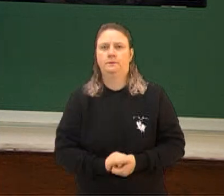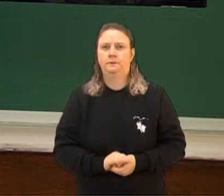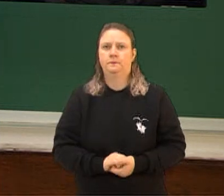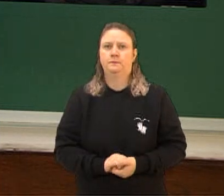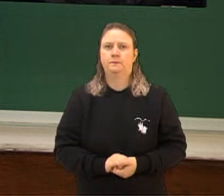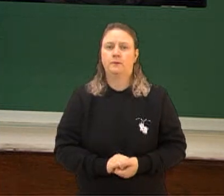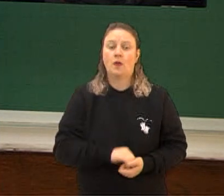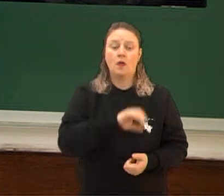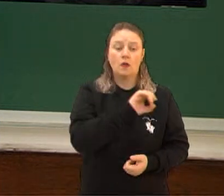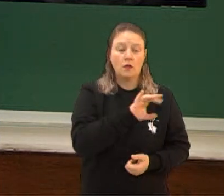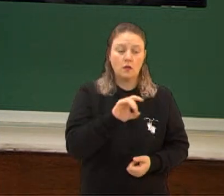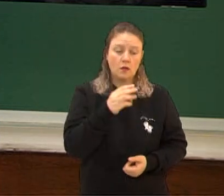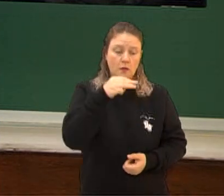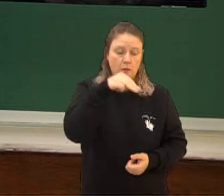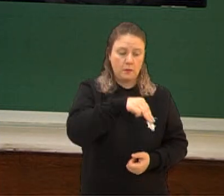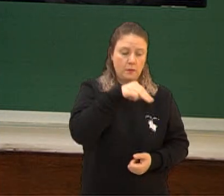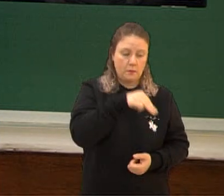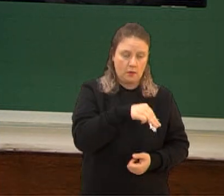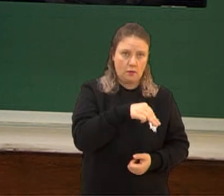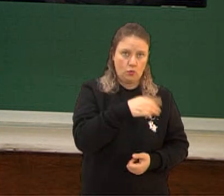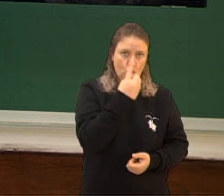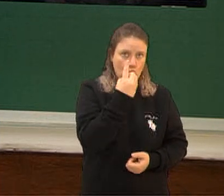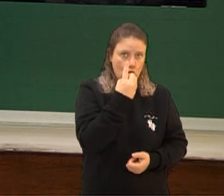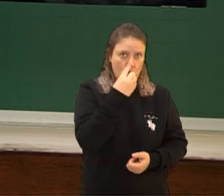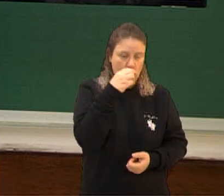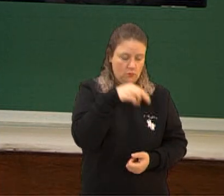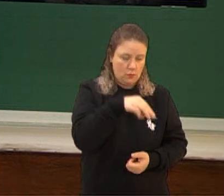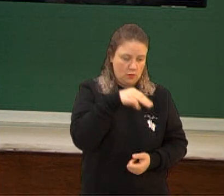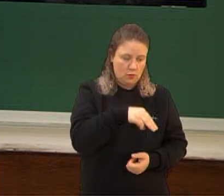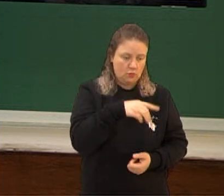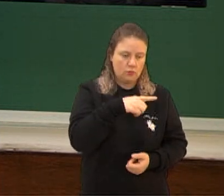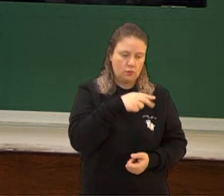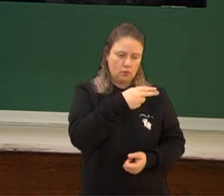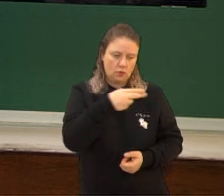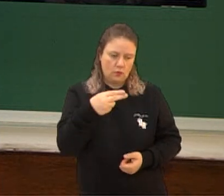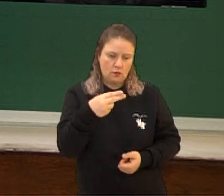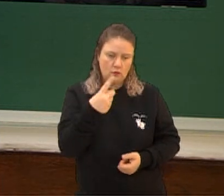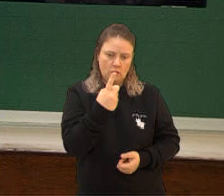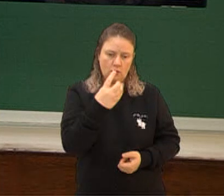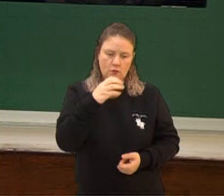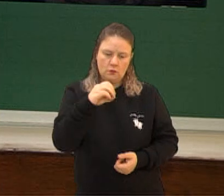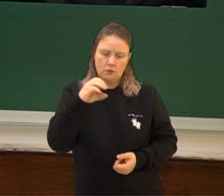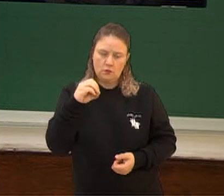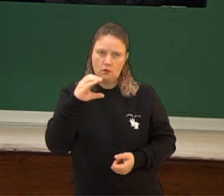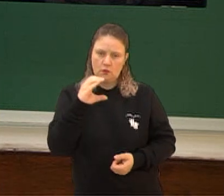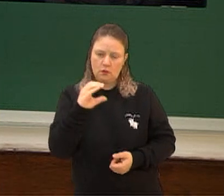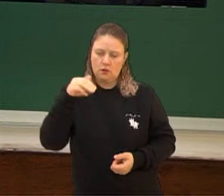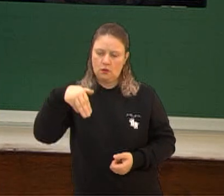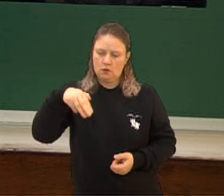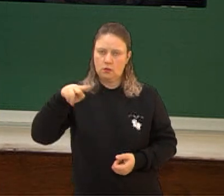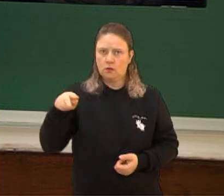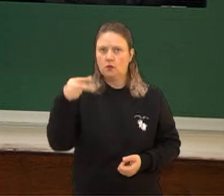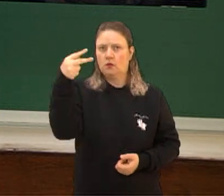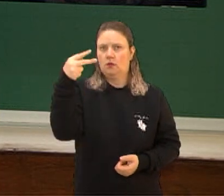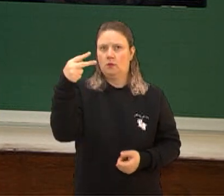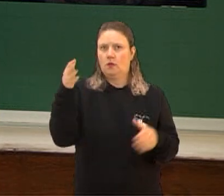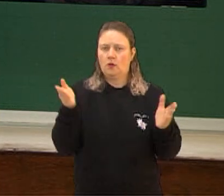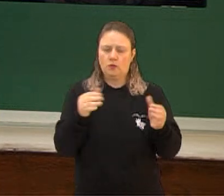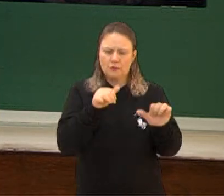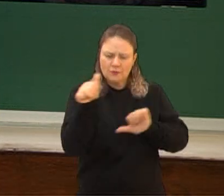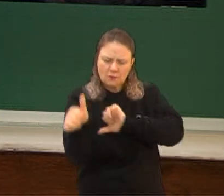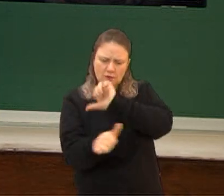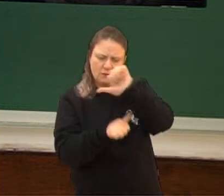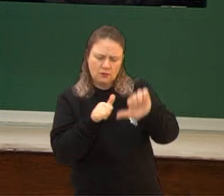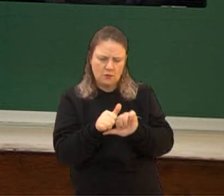cada metro tem 100 centímetros quadrados. Para você transformar metro quadrado em